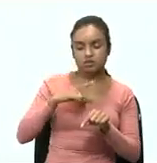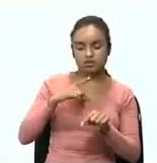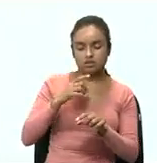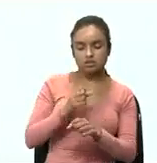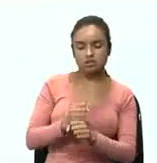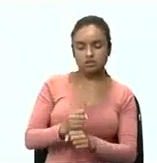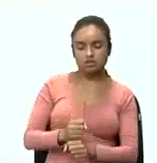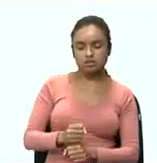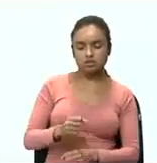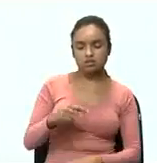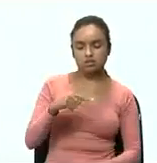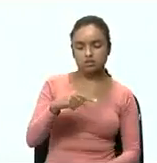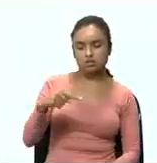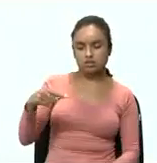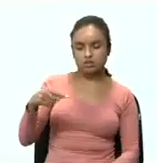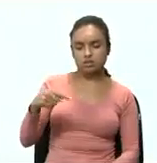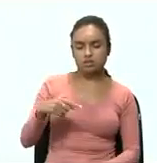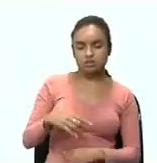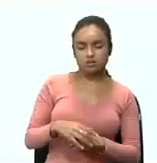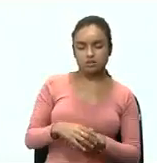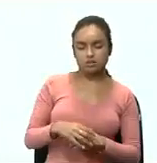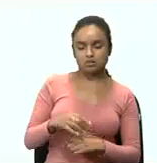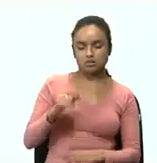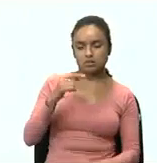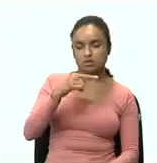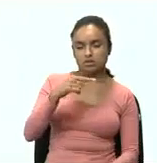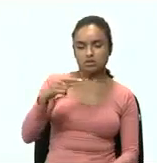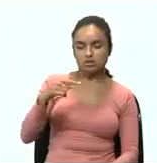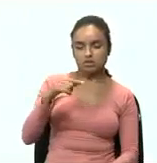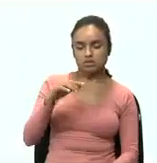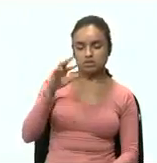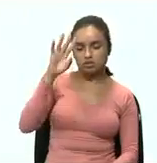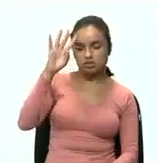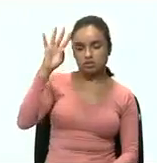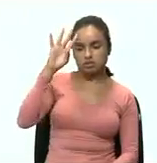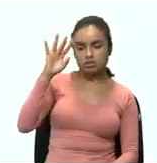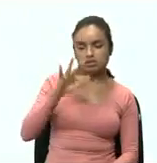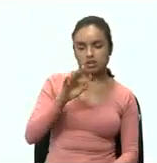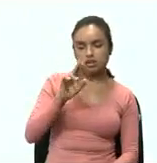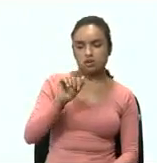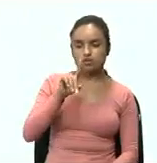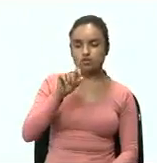Menos, no caso, menos do teorema fundamental do cálculo,